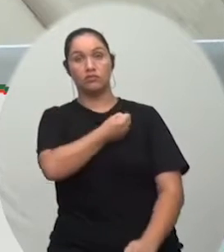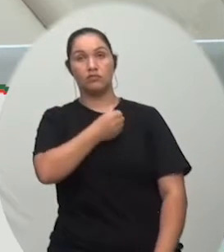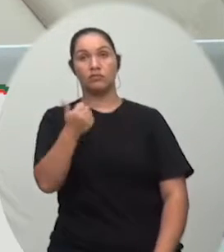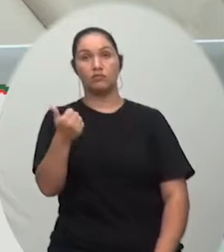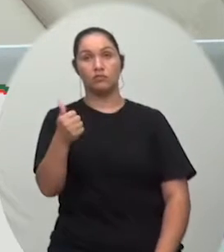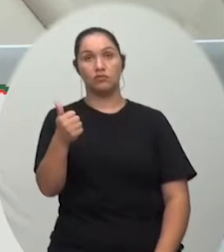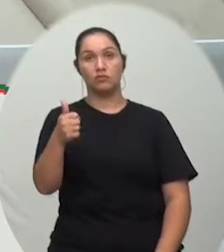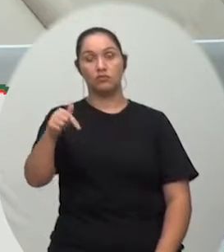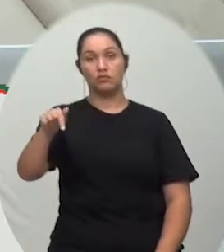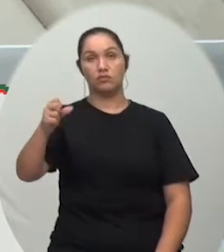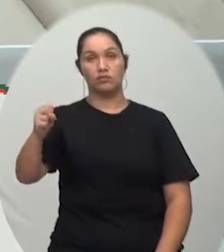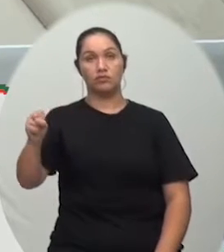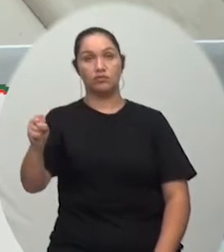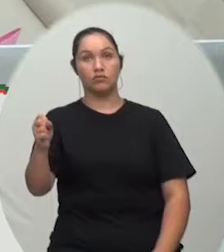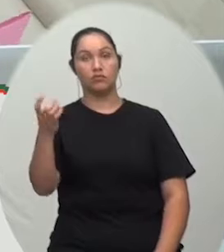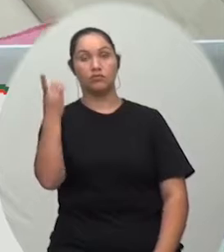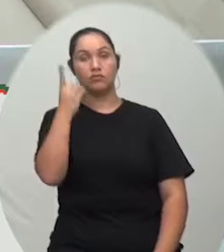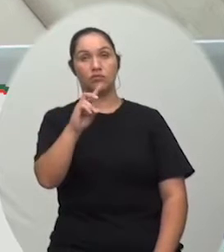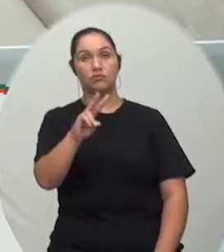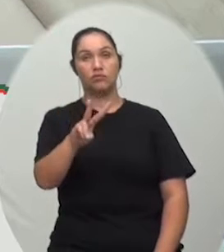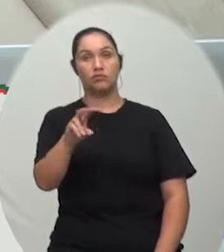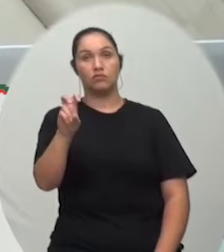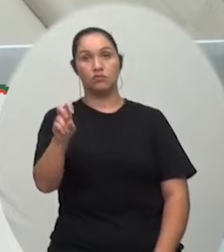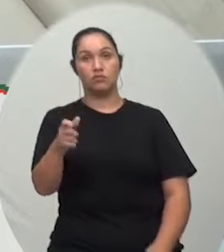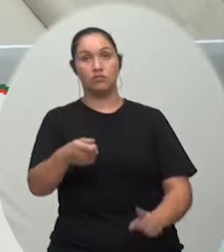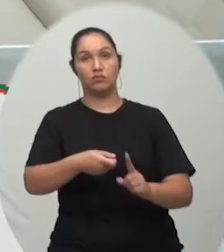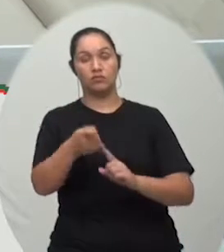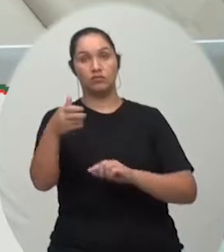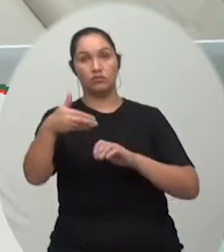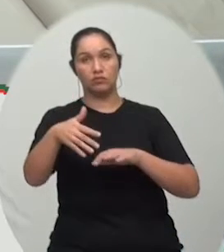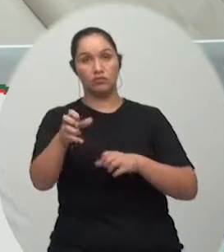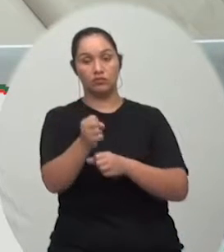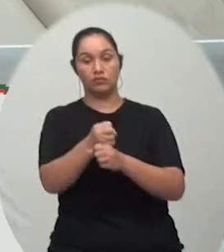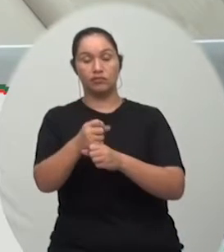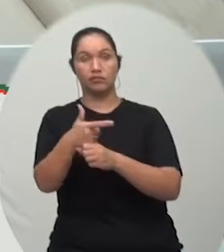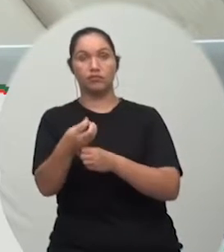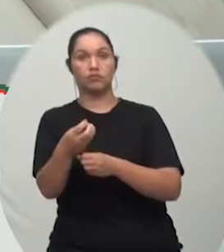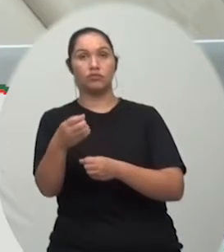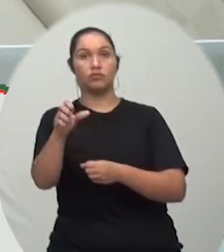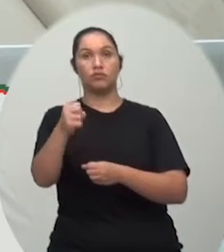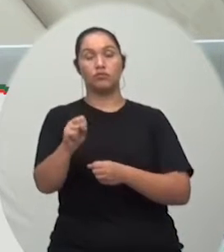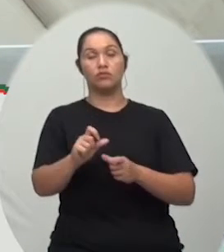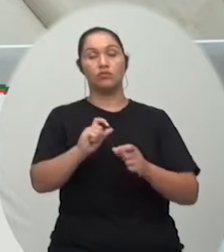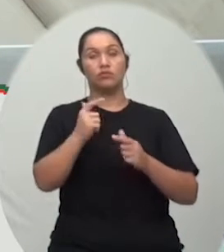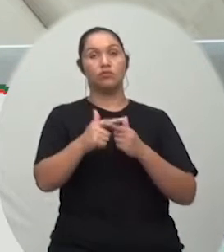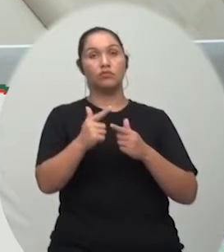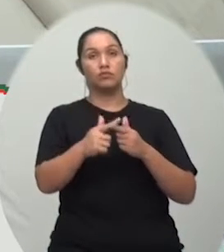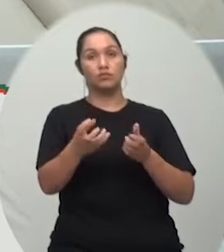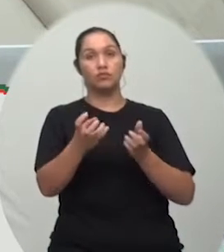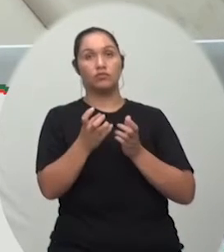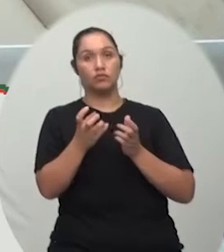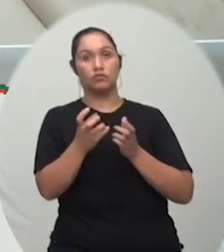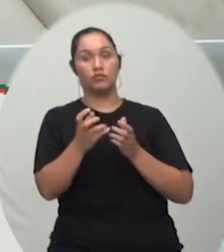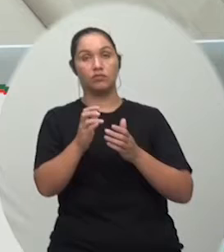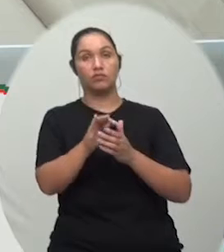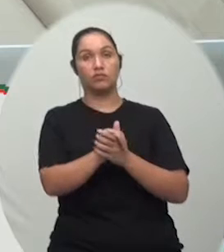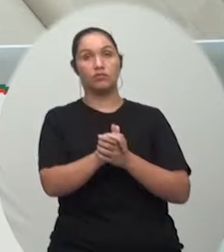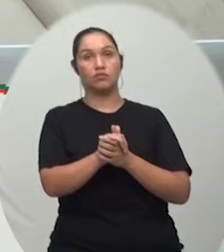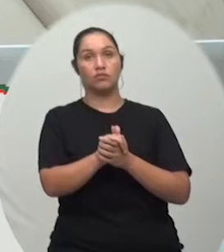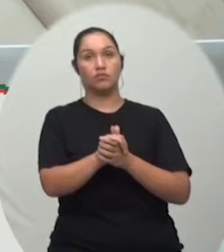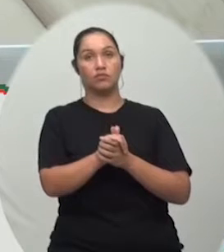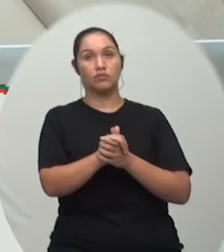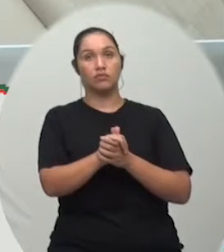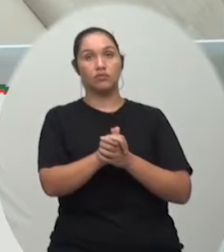11.788, de 25 de setembro de 2008. Tal medida visa conciliar a jornada desta Casa